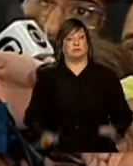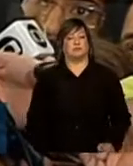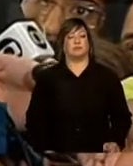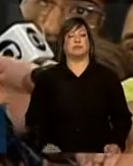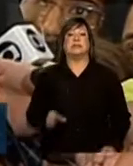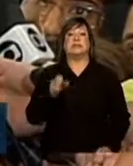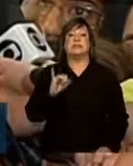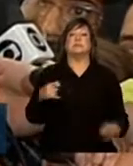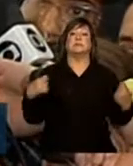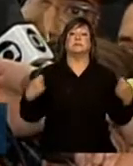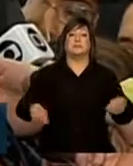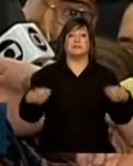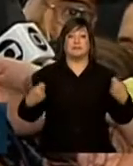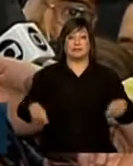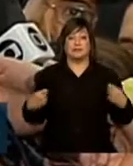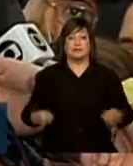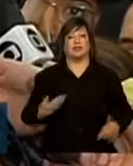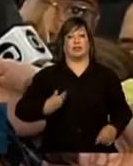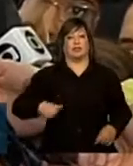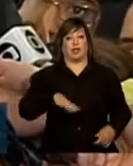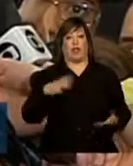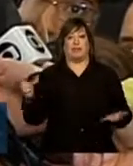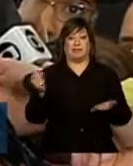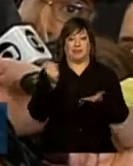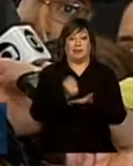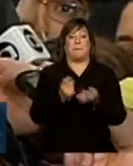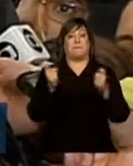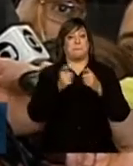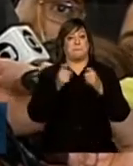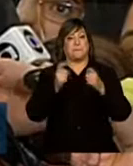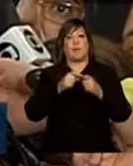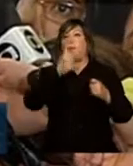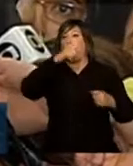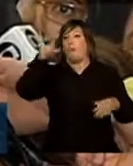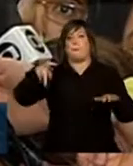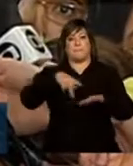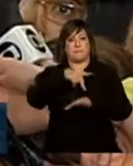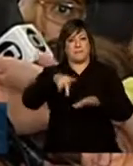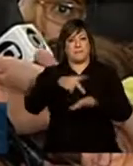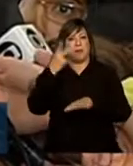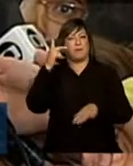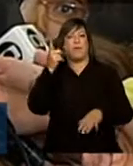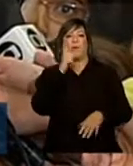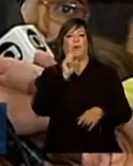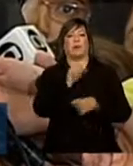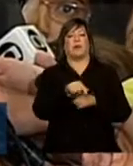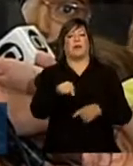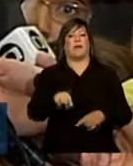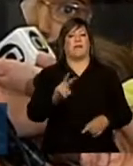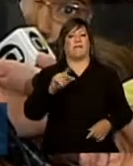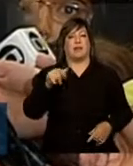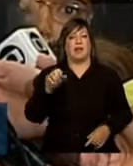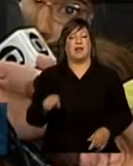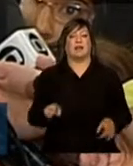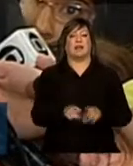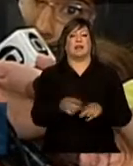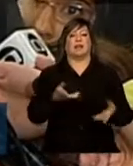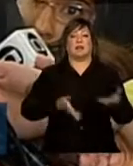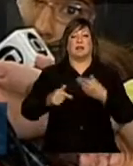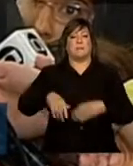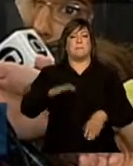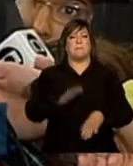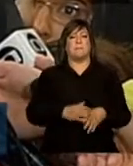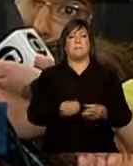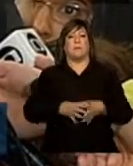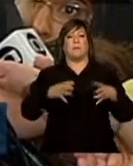Se necessário, nós traremos médicos de outros países para ocupar essas vagas e atender esses milhões de